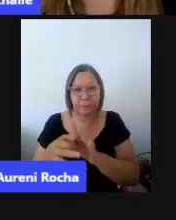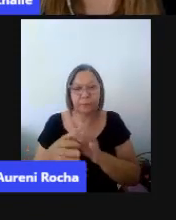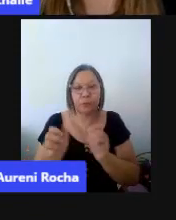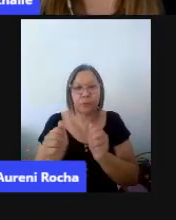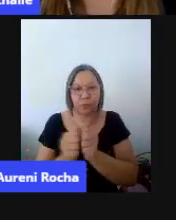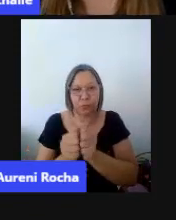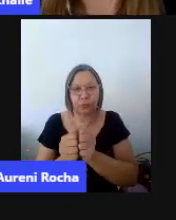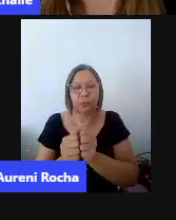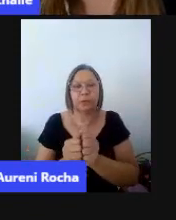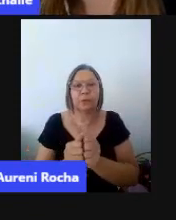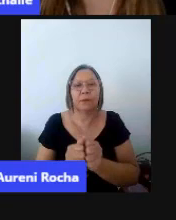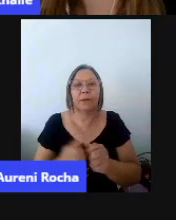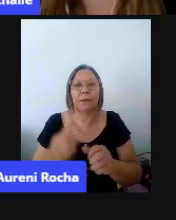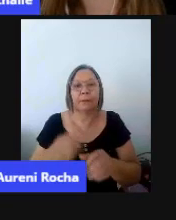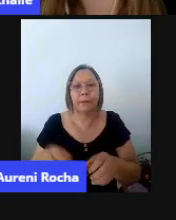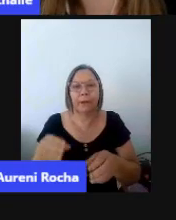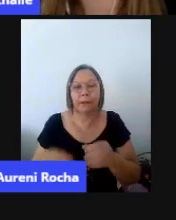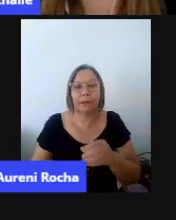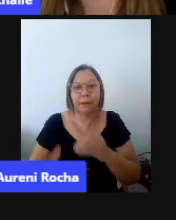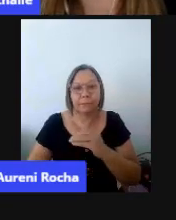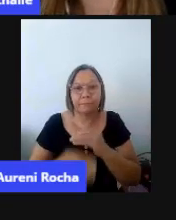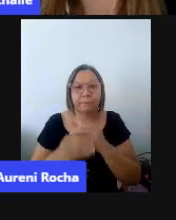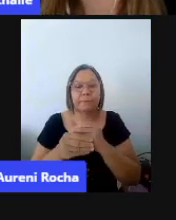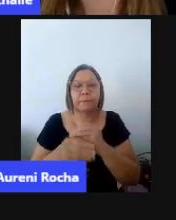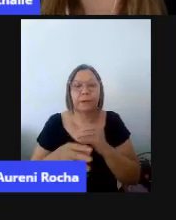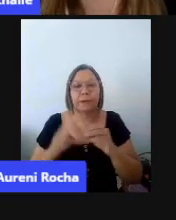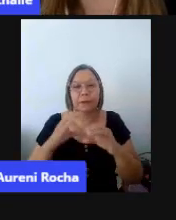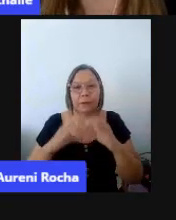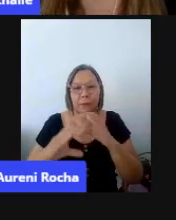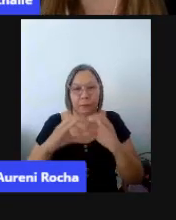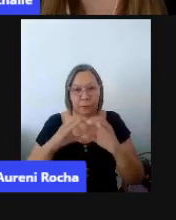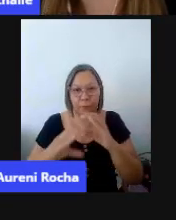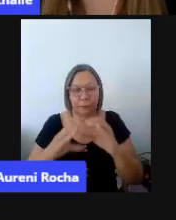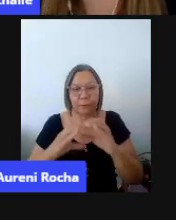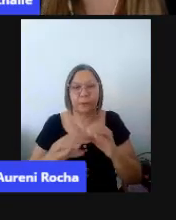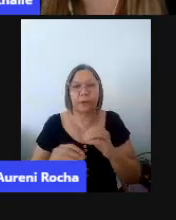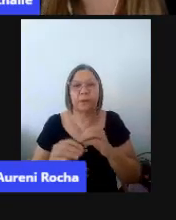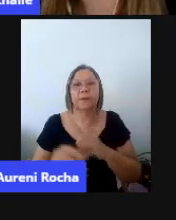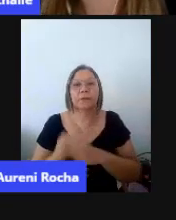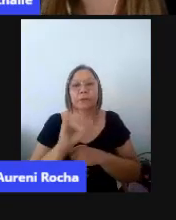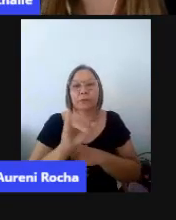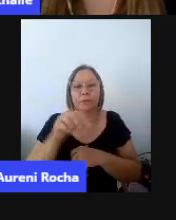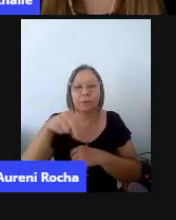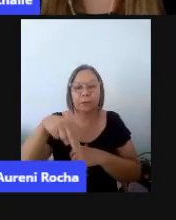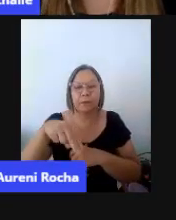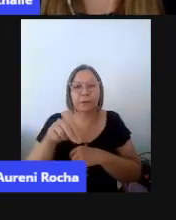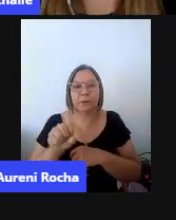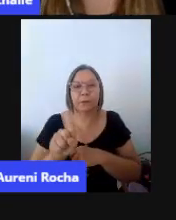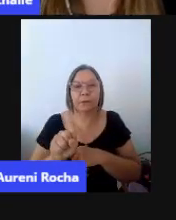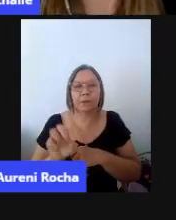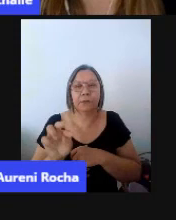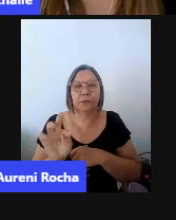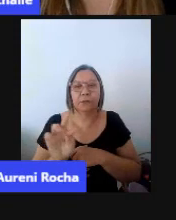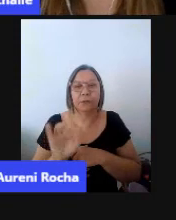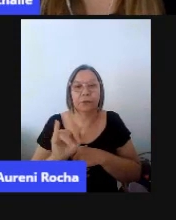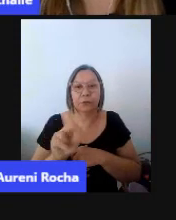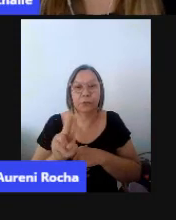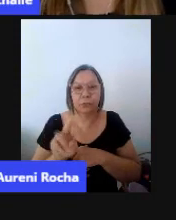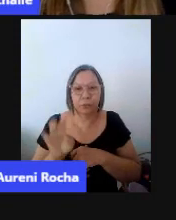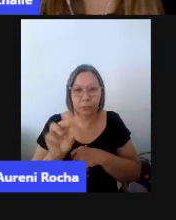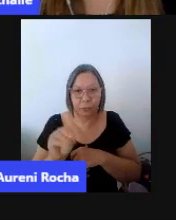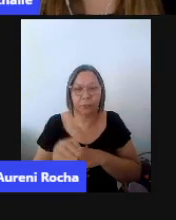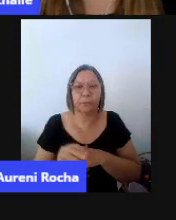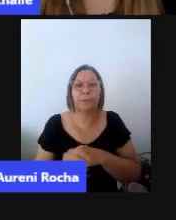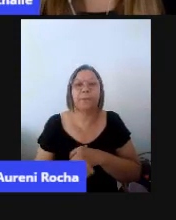e comunicação do Instituto. Também teremos como parceira aqui a Brenda Queiroz, que é do PlanURB, que é a